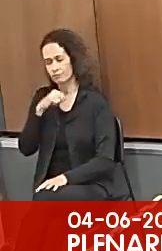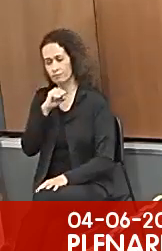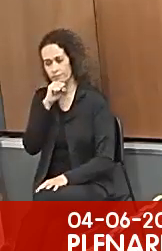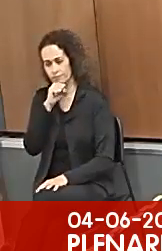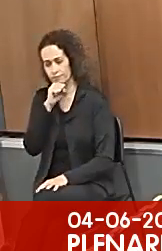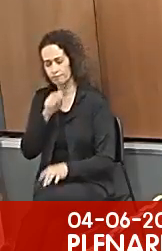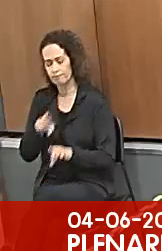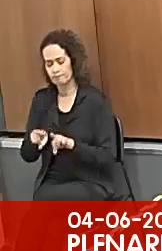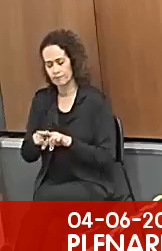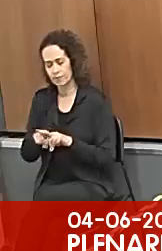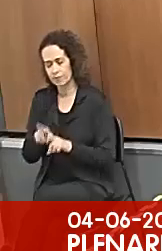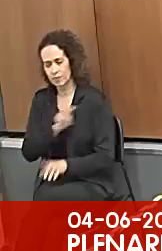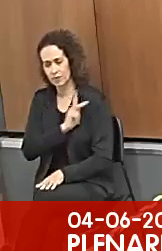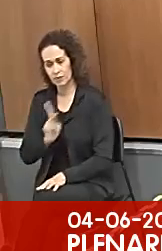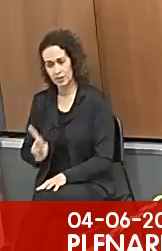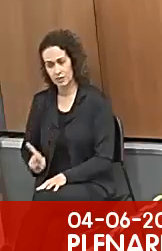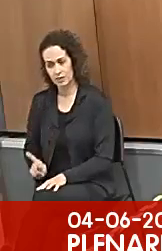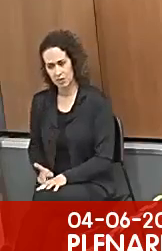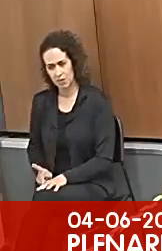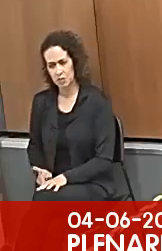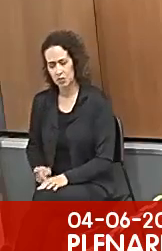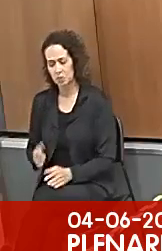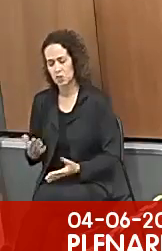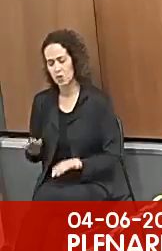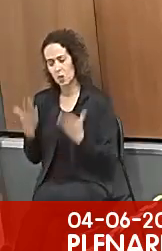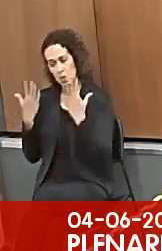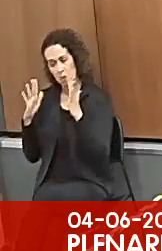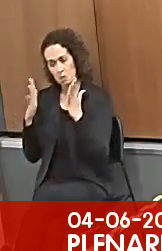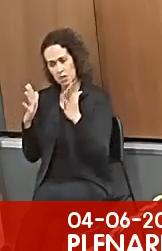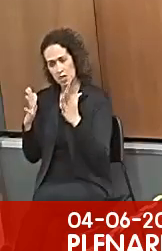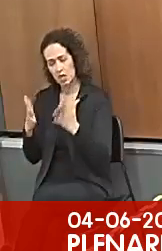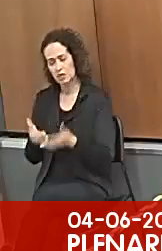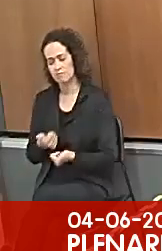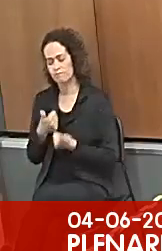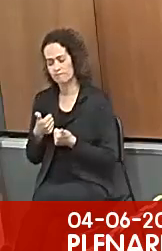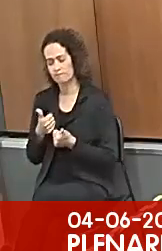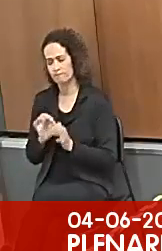de Vossa Excelência nesta justa homenagem. Parabéns.